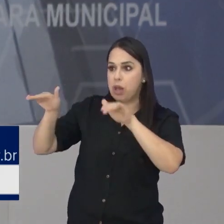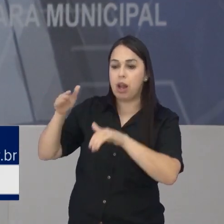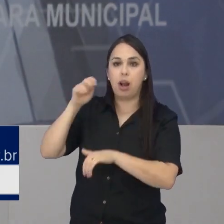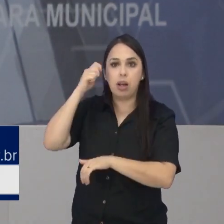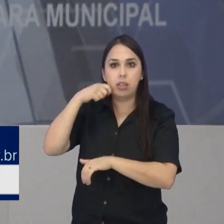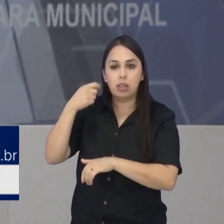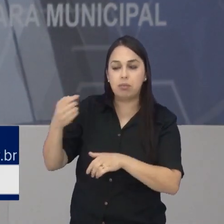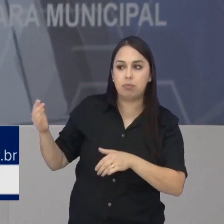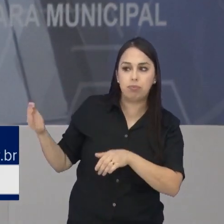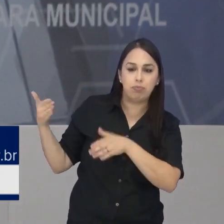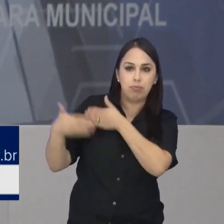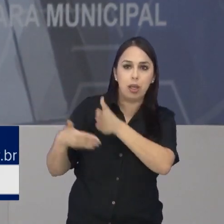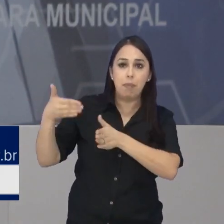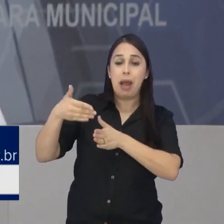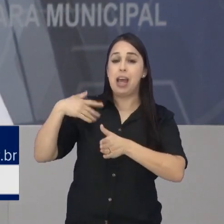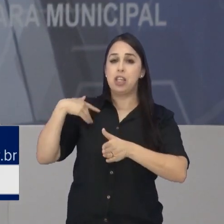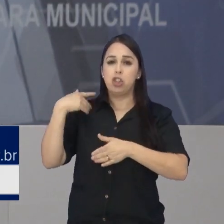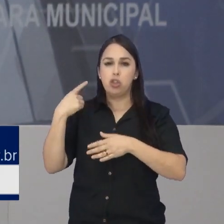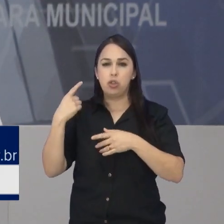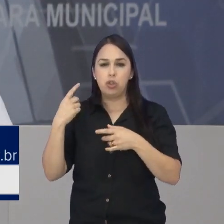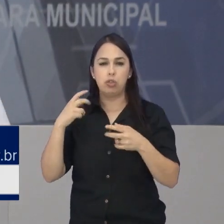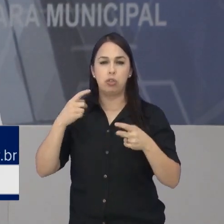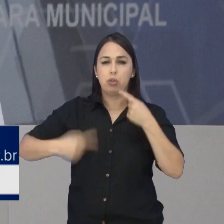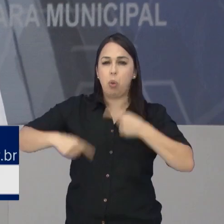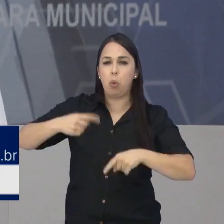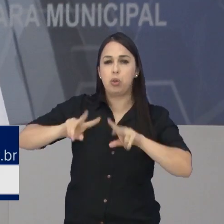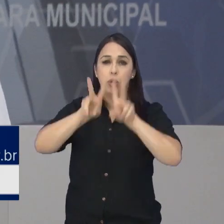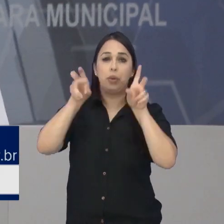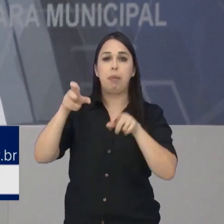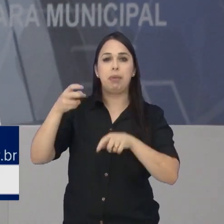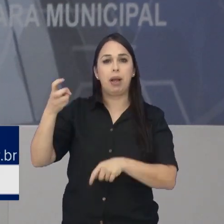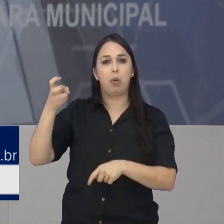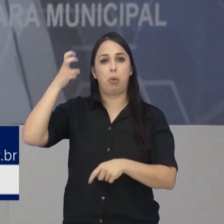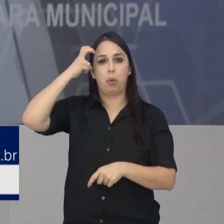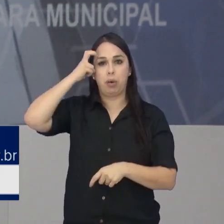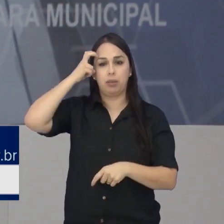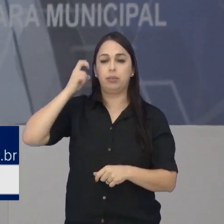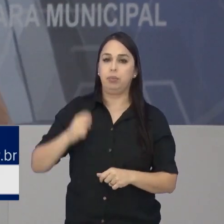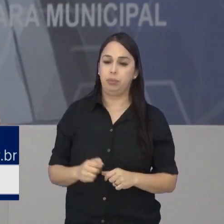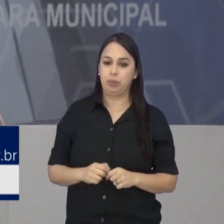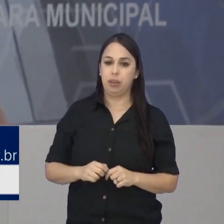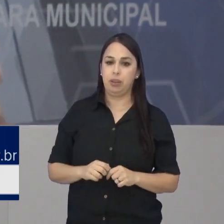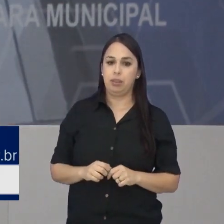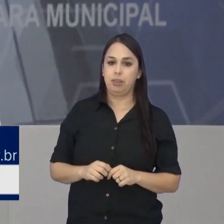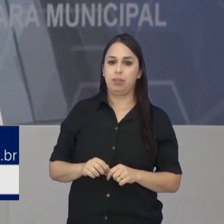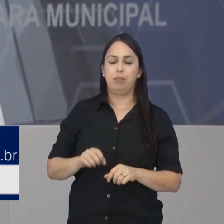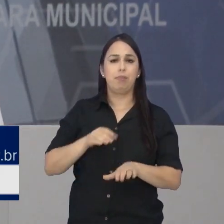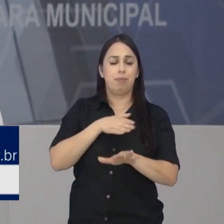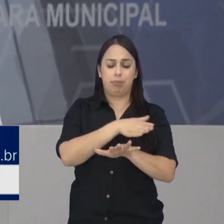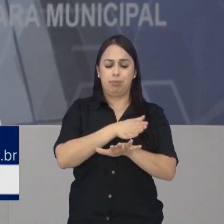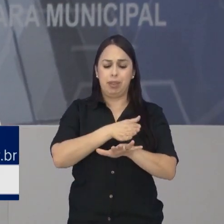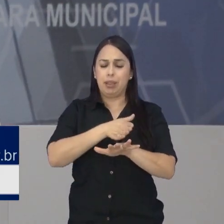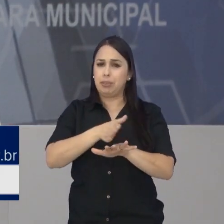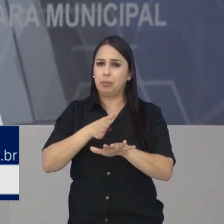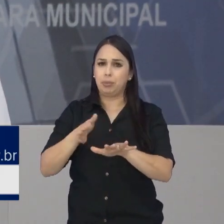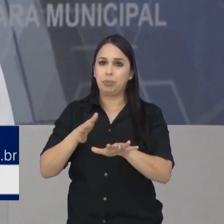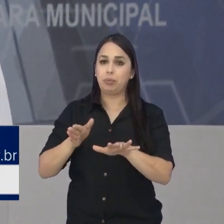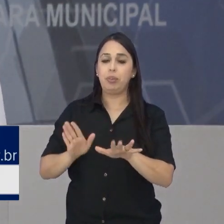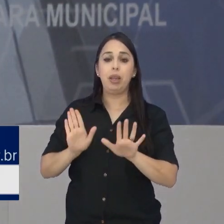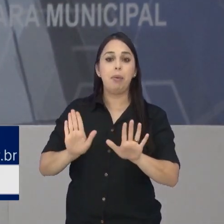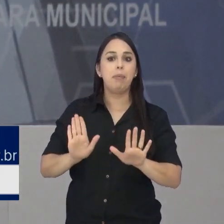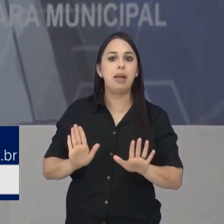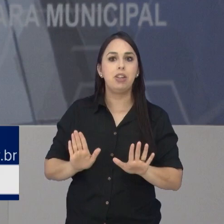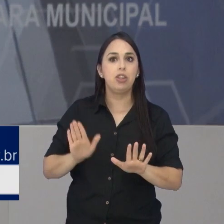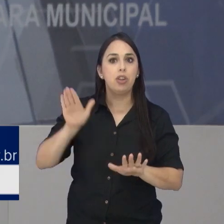para discutir, né, a questão cultural e artística da cidade, com vários segmentos aqui presentes. Mas